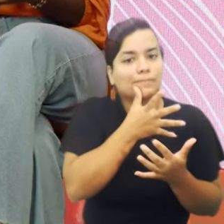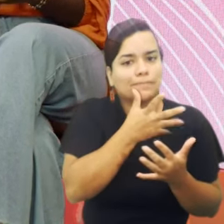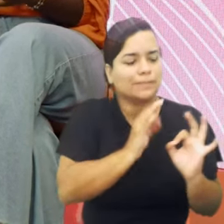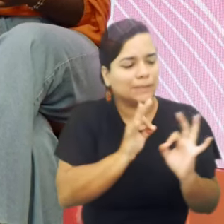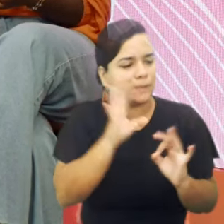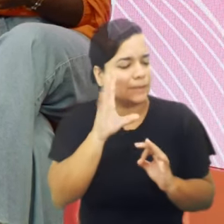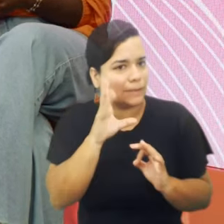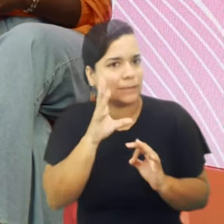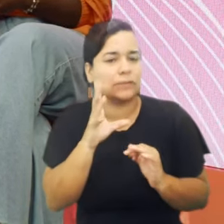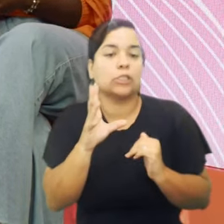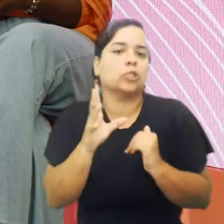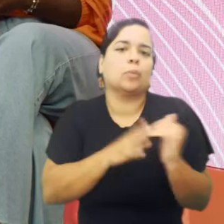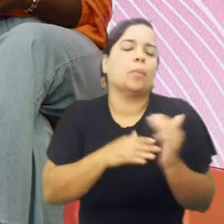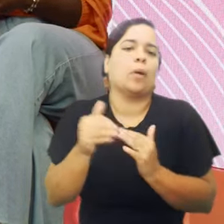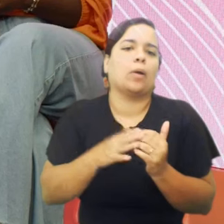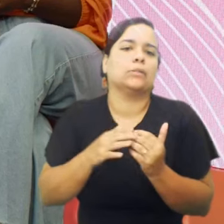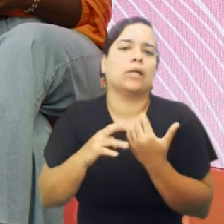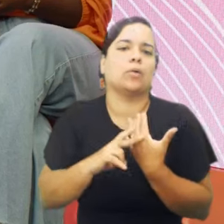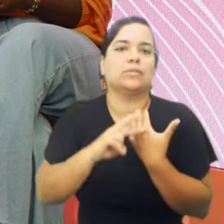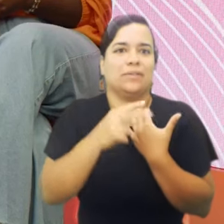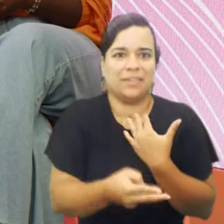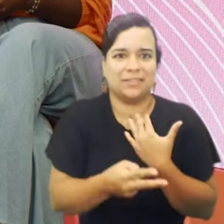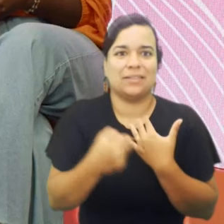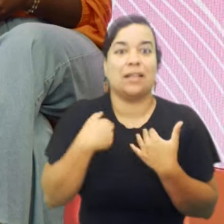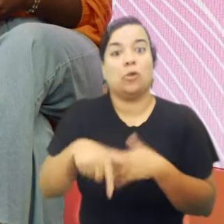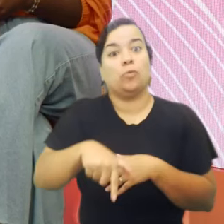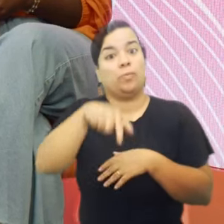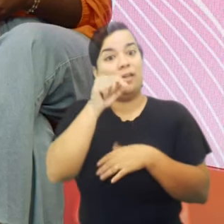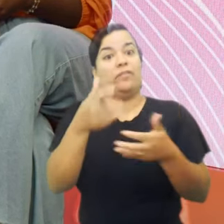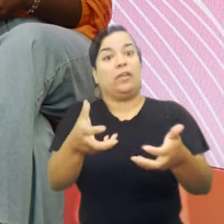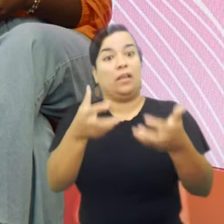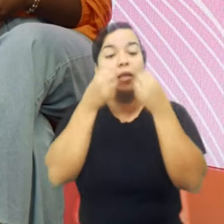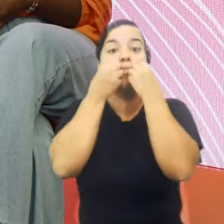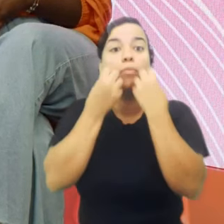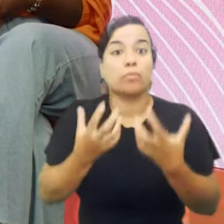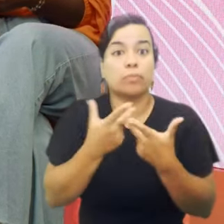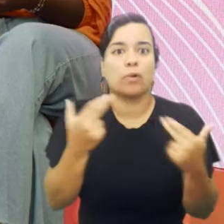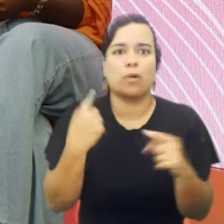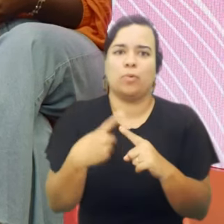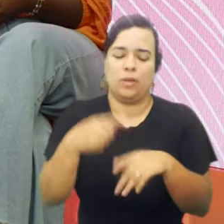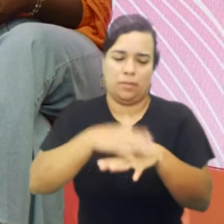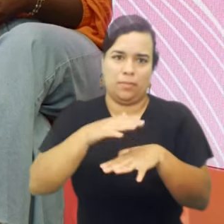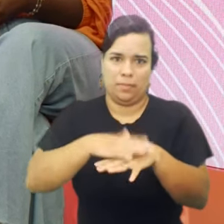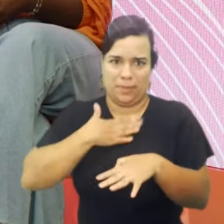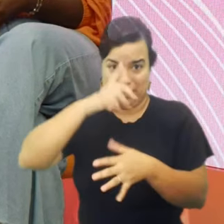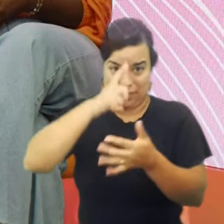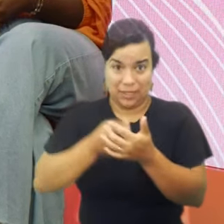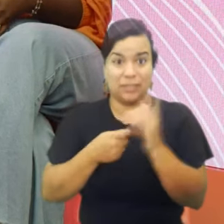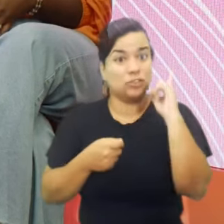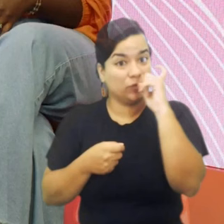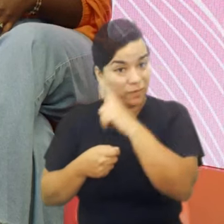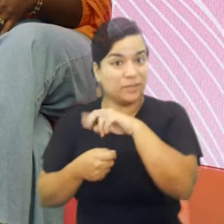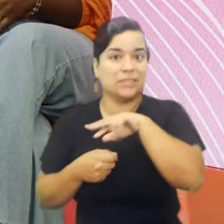da consequência que a gente vai colher, eu falei, eu prefiro colher boas consequências, por mais que as minhas decisões são difíceis.